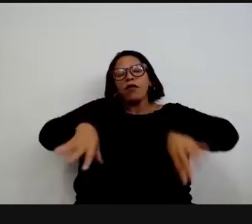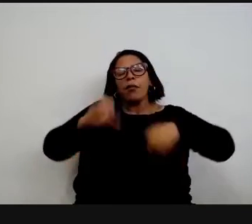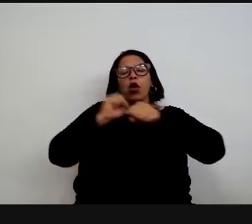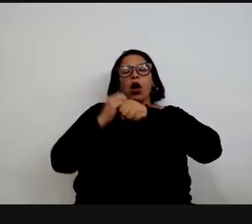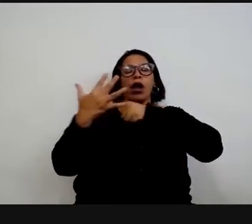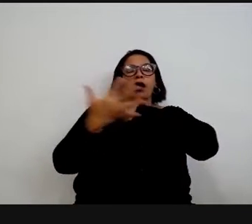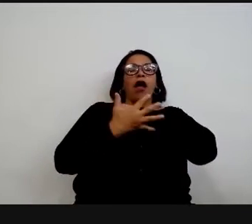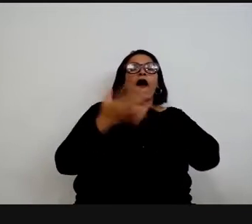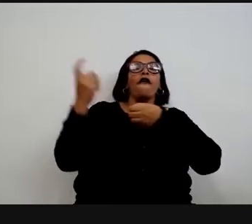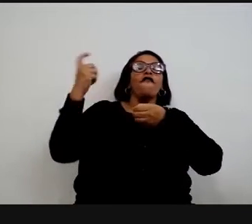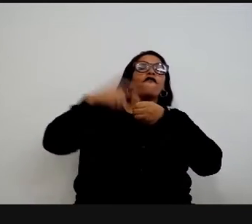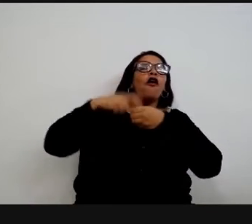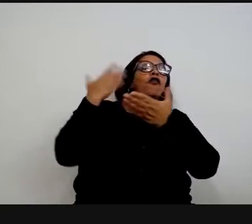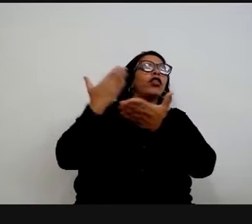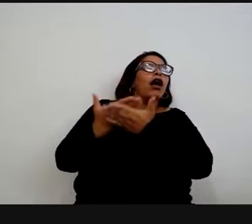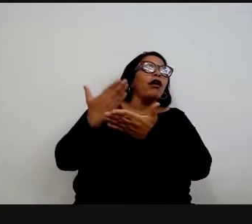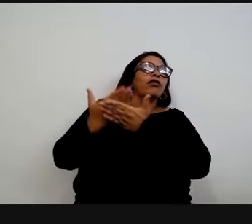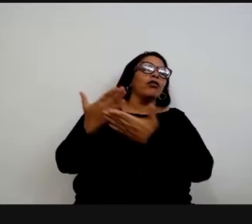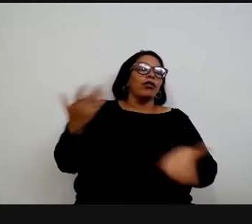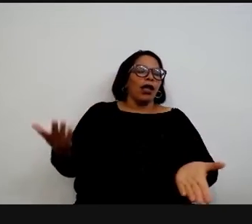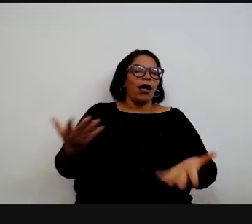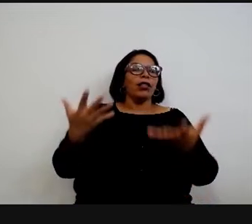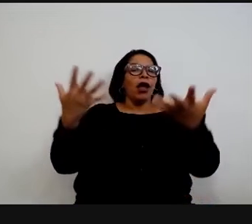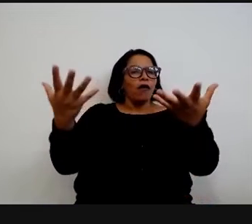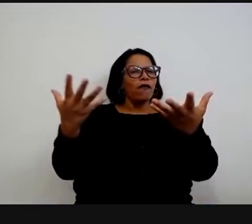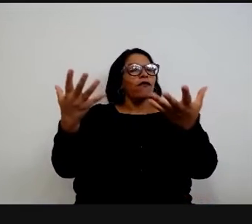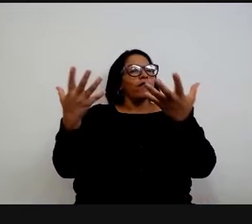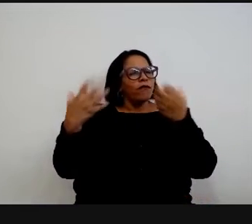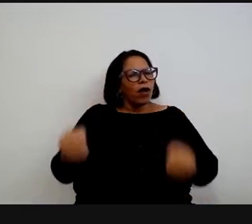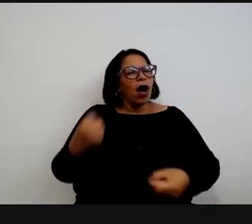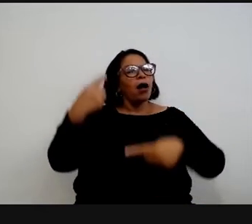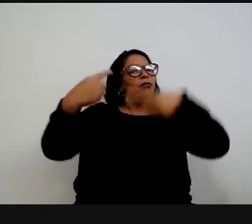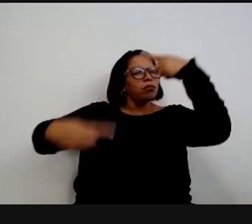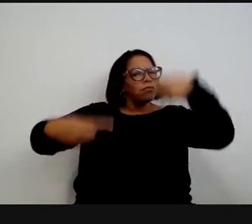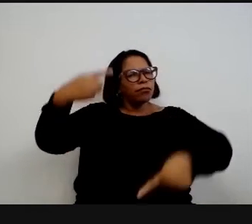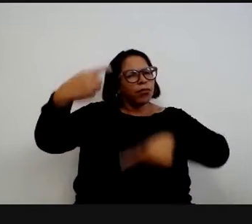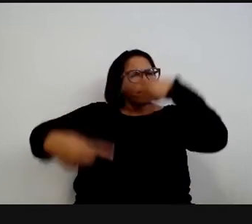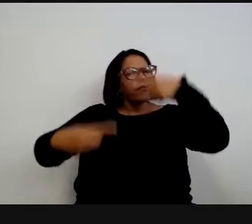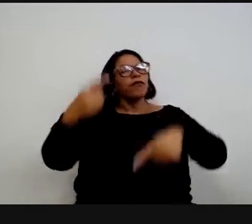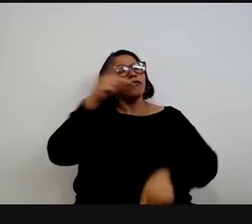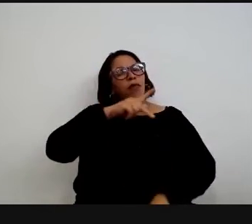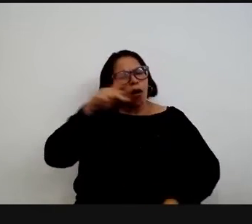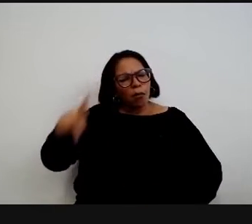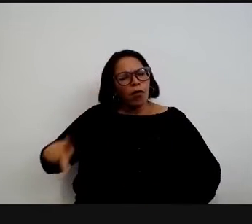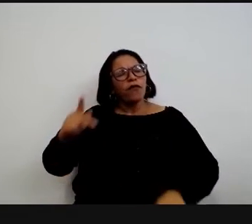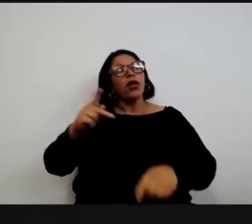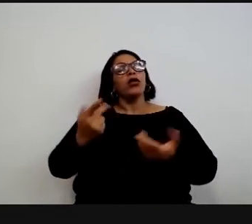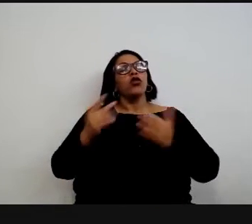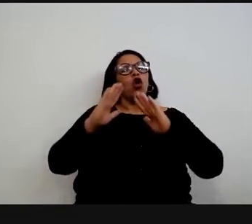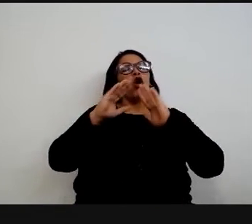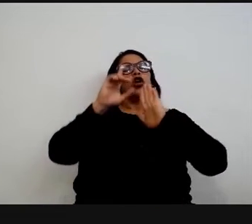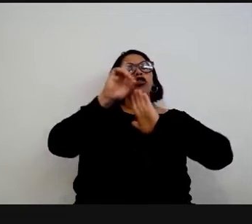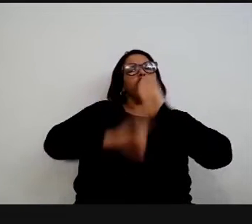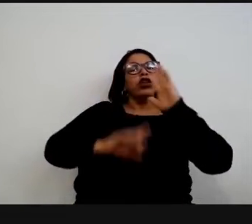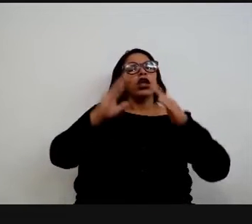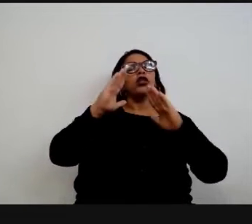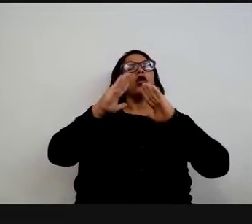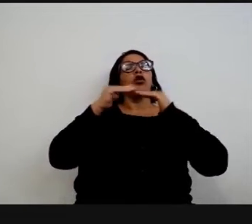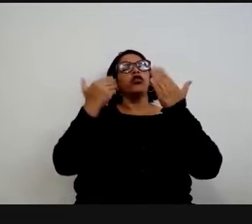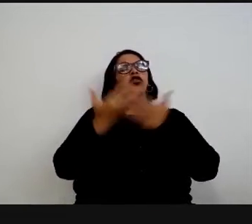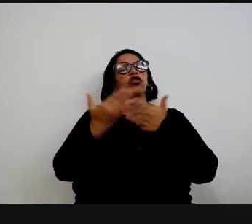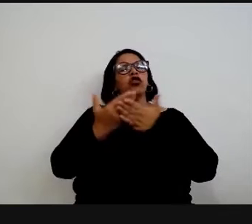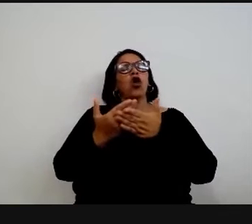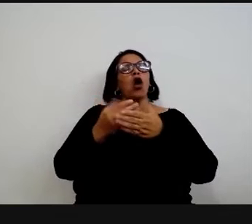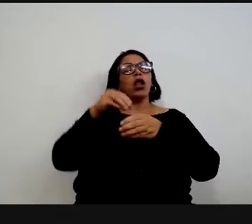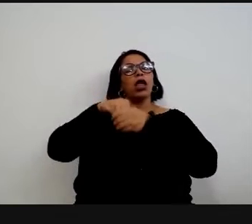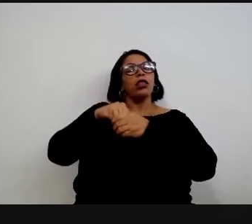esse tempo perdido. Então, vamos trazer os professores para discutir, alguns diretores de escola, para falar com as pessoas dentro do